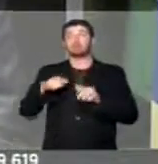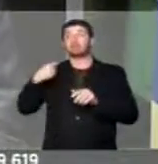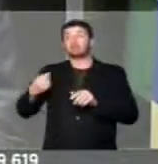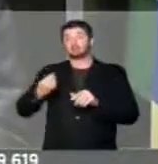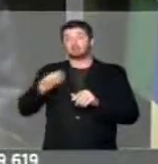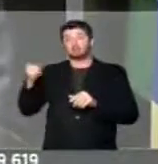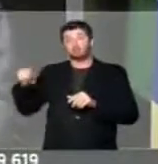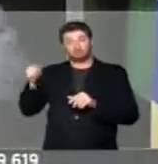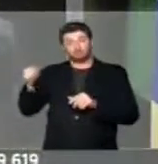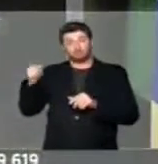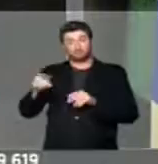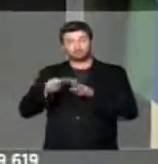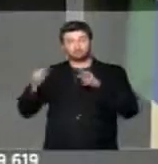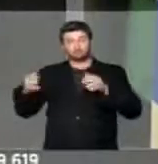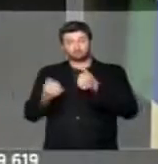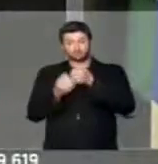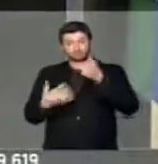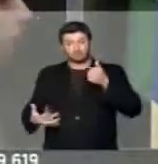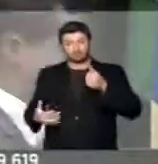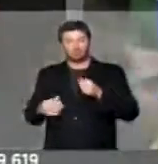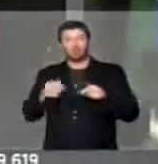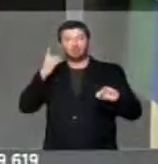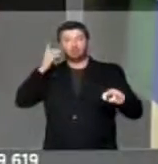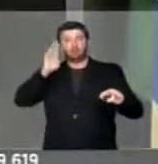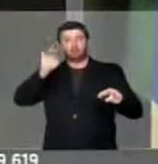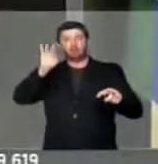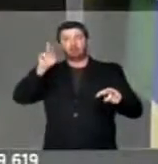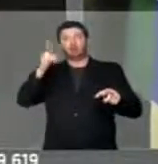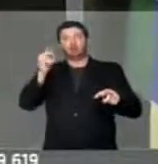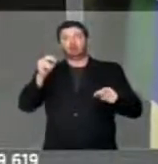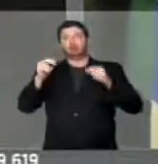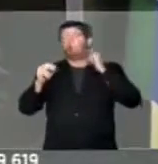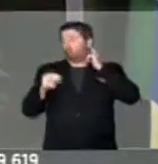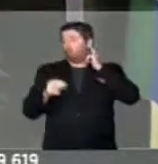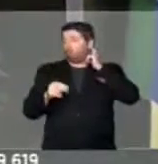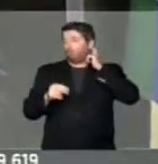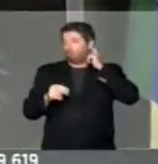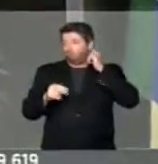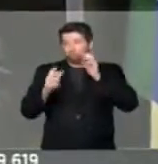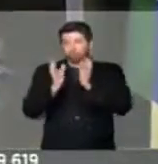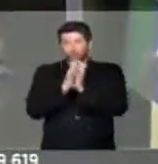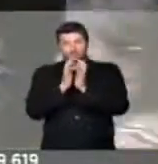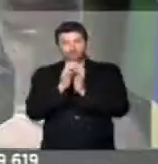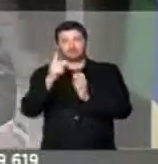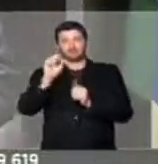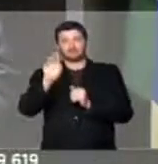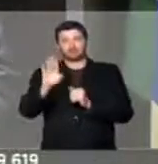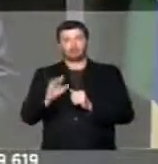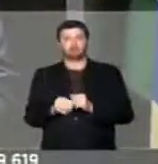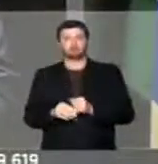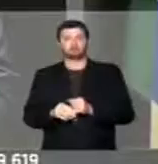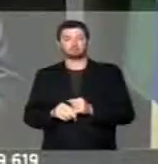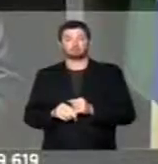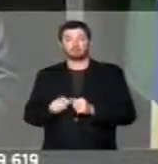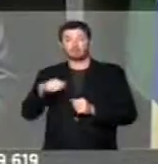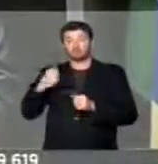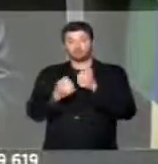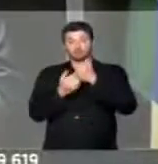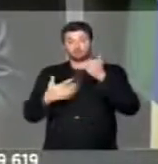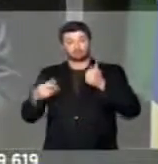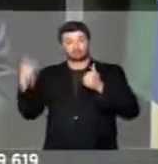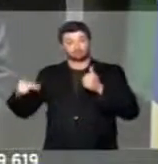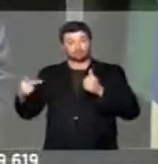cargo na mesa que o projeto deputado betinho do psdb de pernambuco que ocupa um cargo na mesa